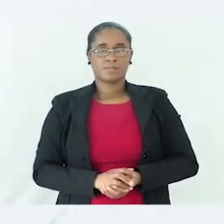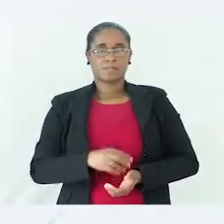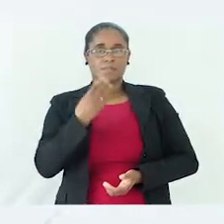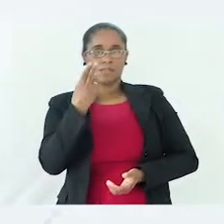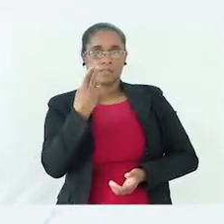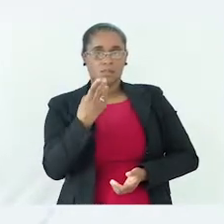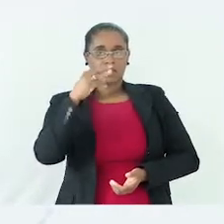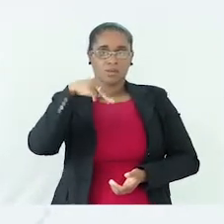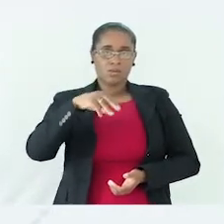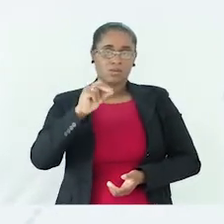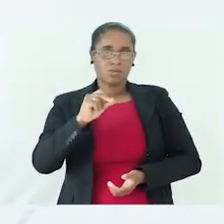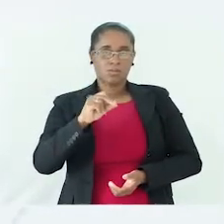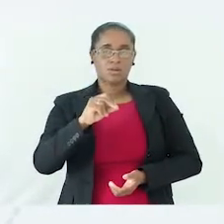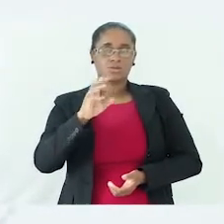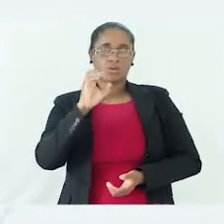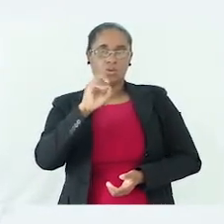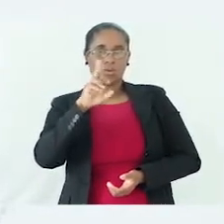umas orelhas